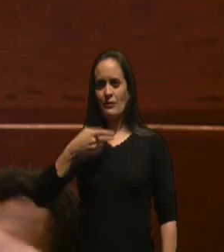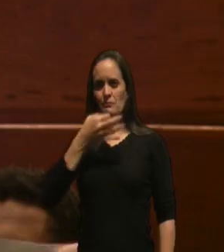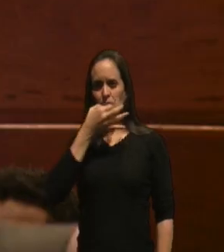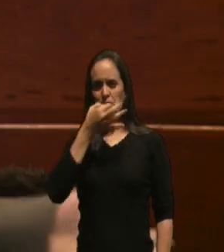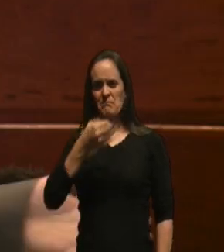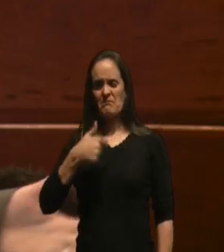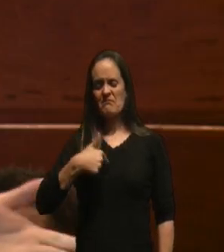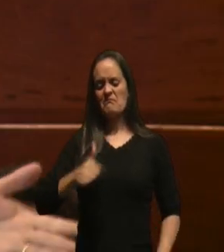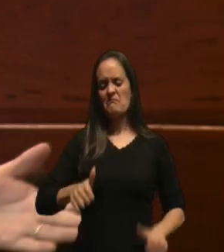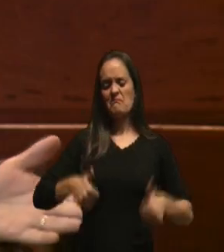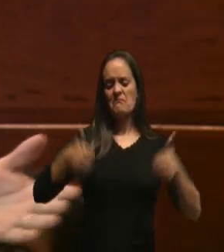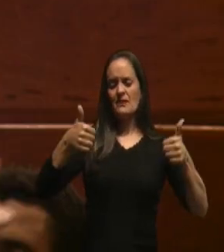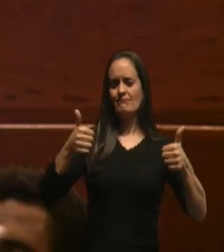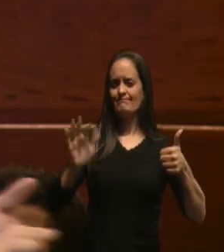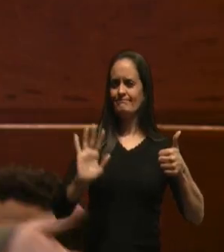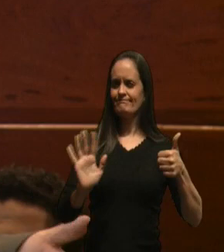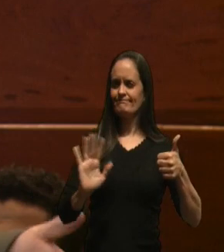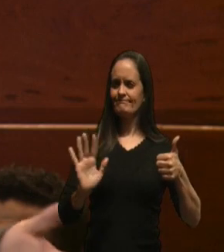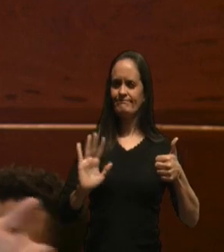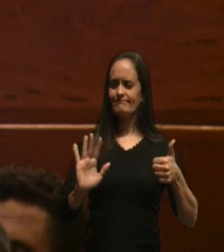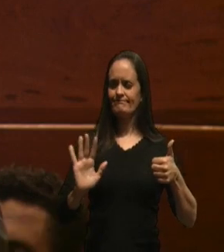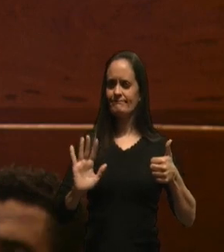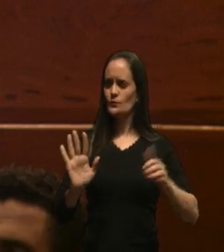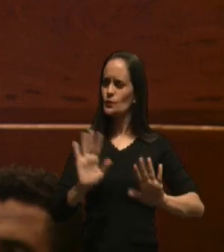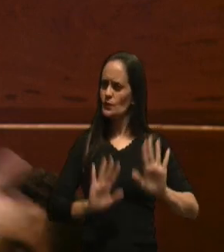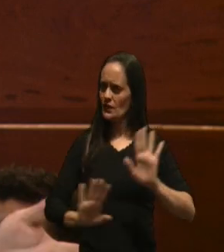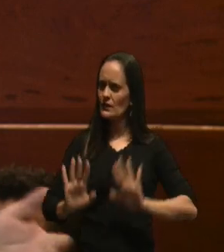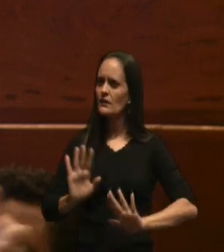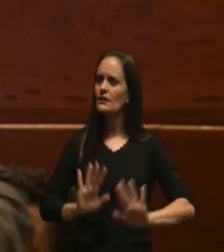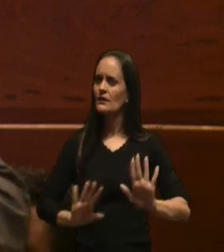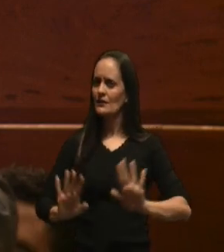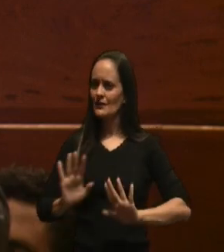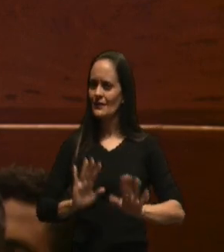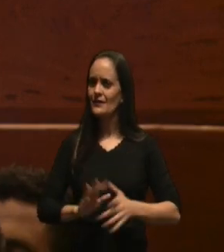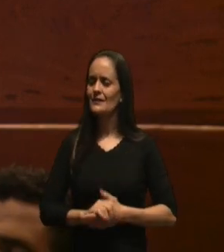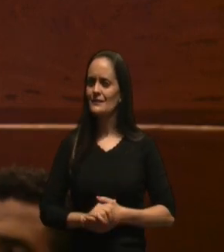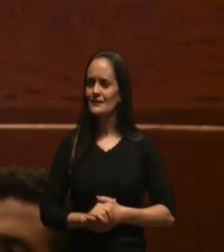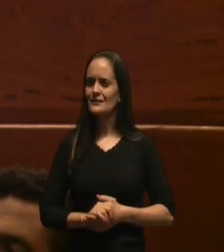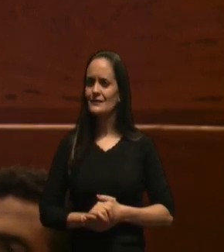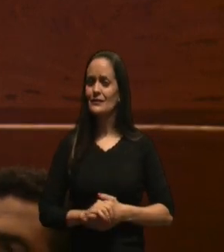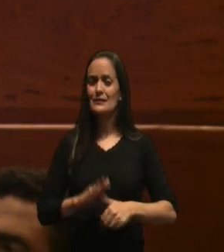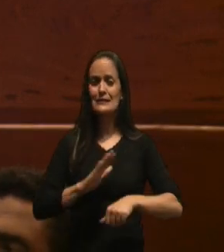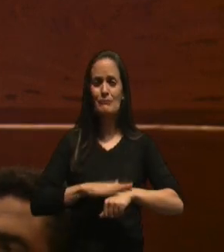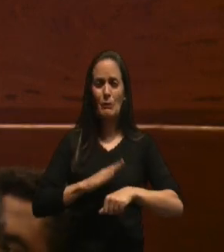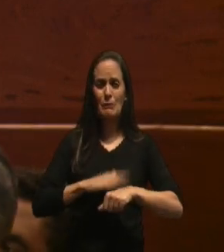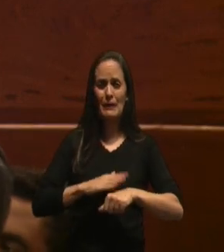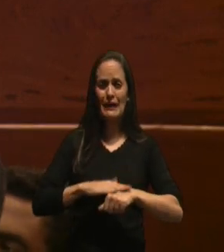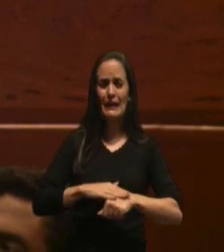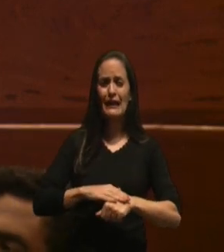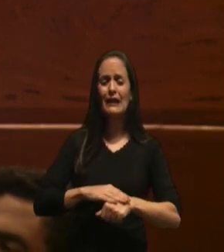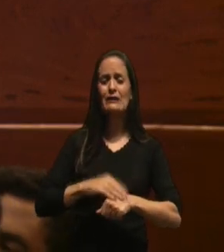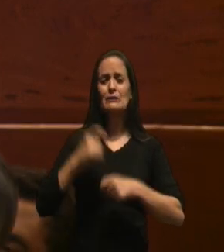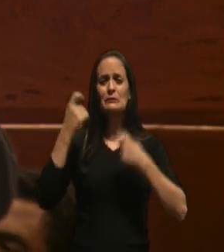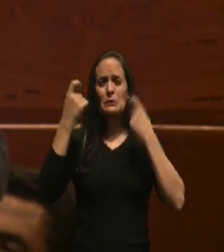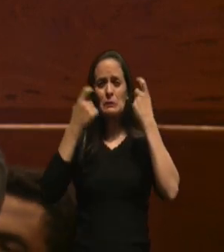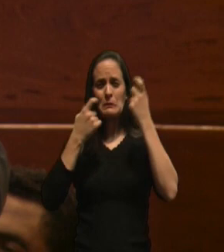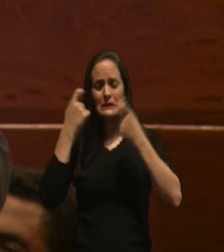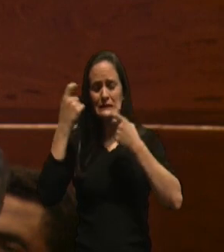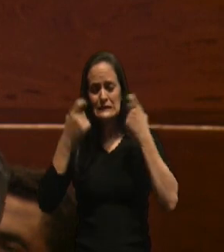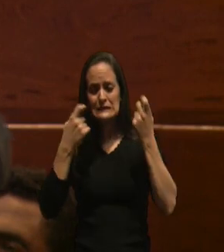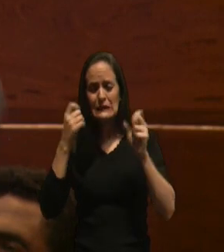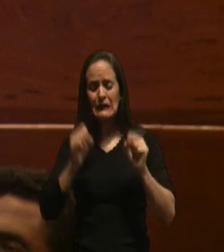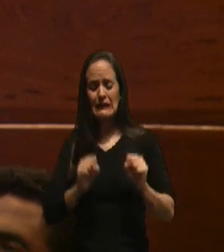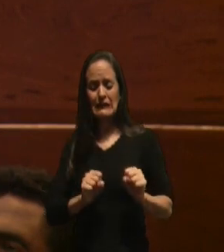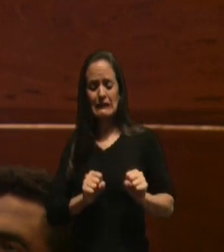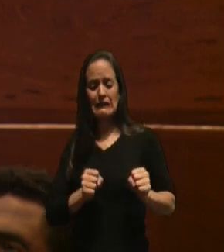Talvez você esteja investindo neste momento tempo, energia, preocupação, esforço para lutar